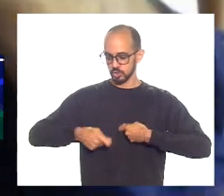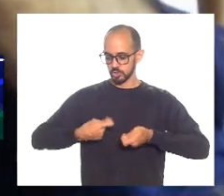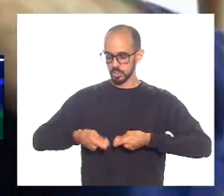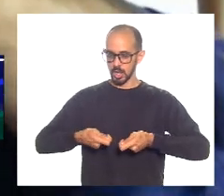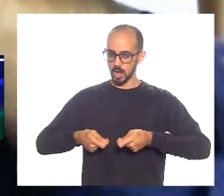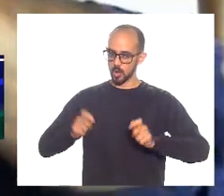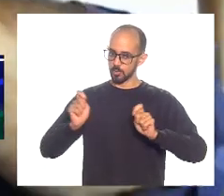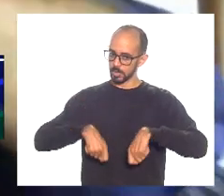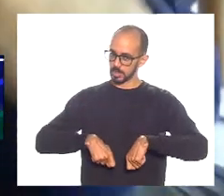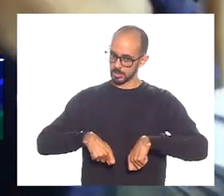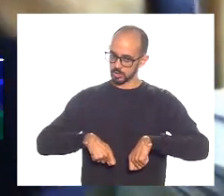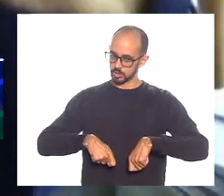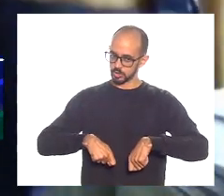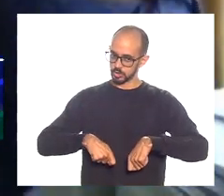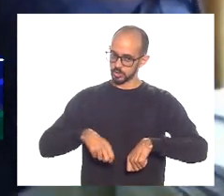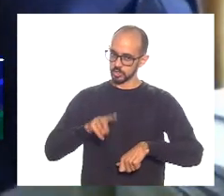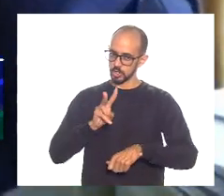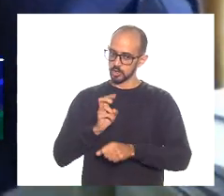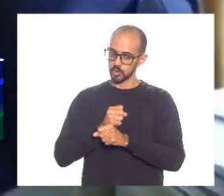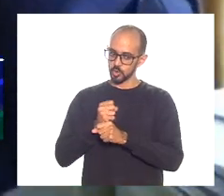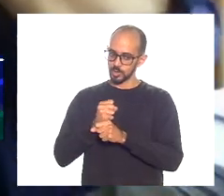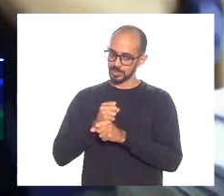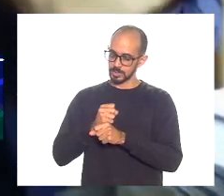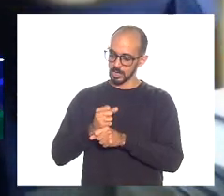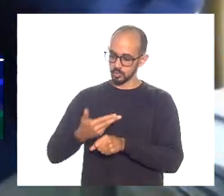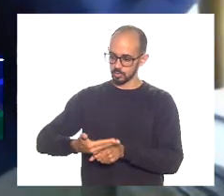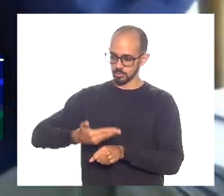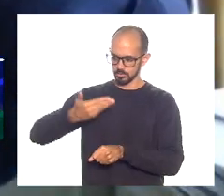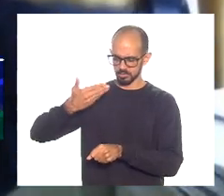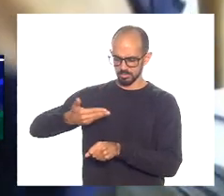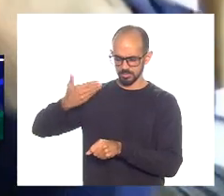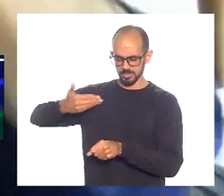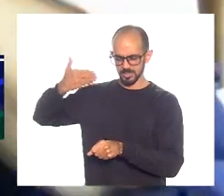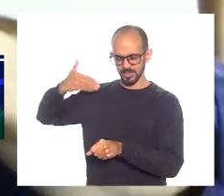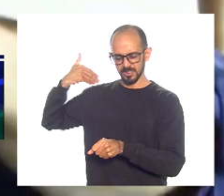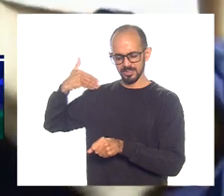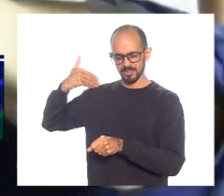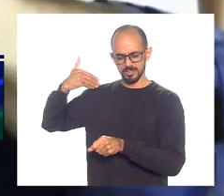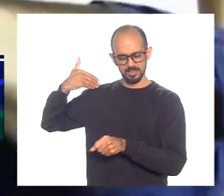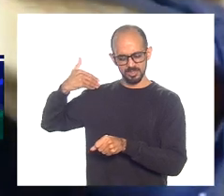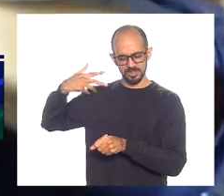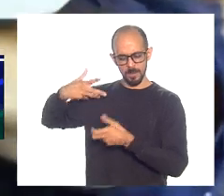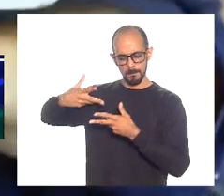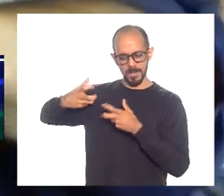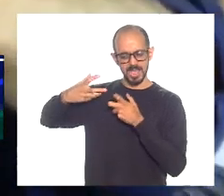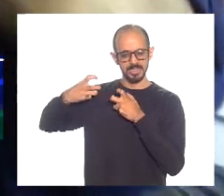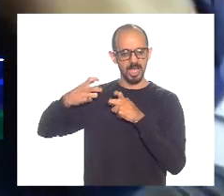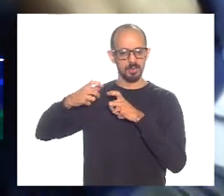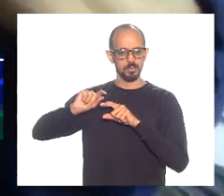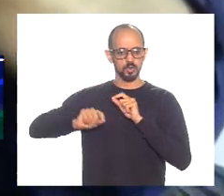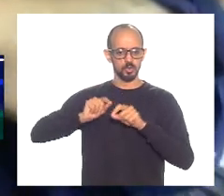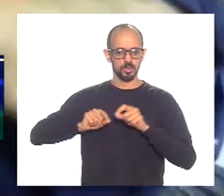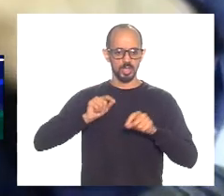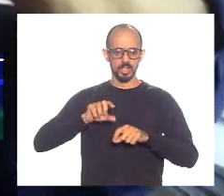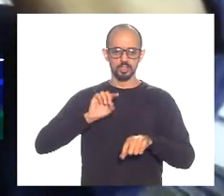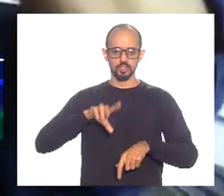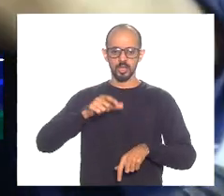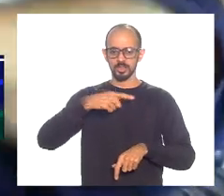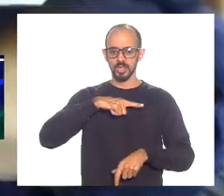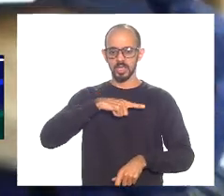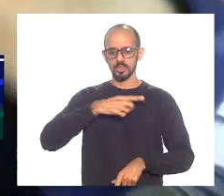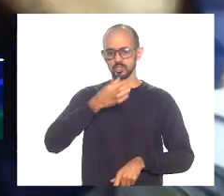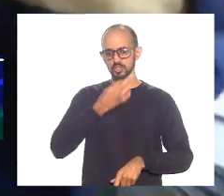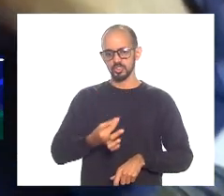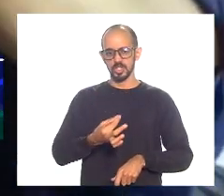nos últimos 2 anos, principalmente, só vai para a SEDAI, né, indicações de cima da